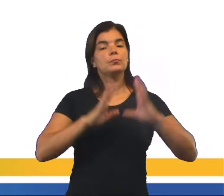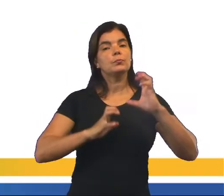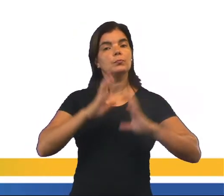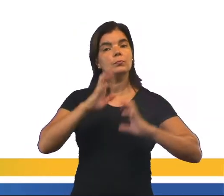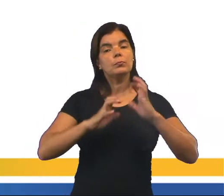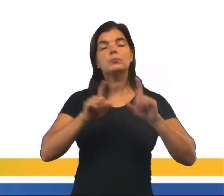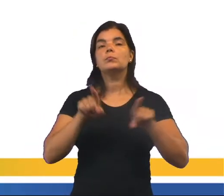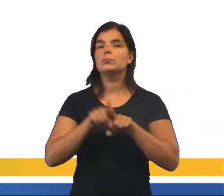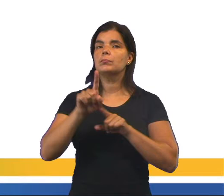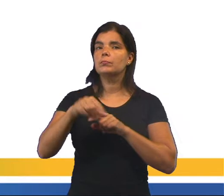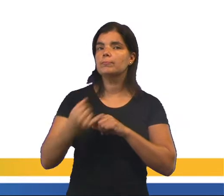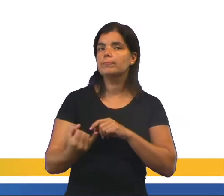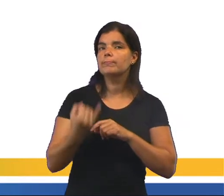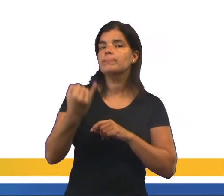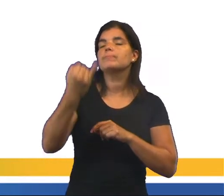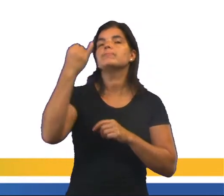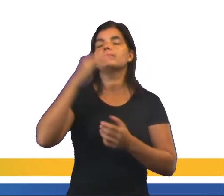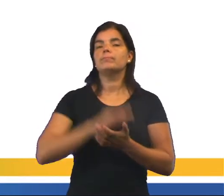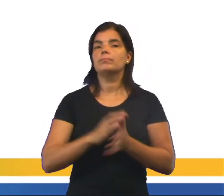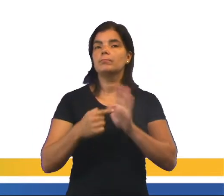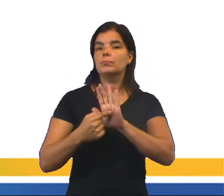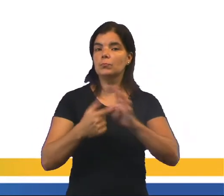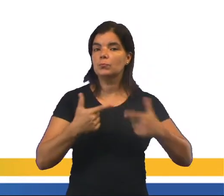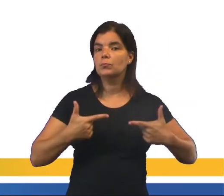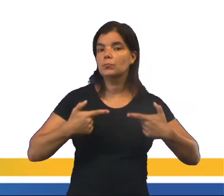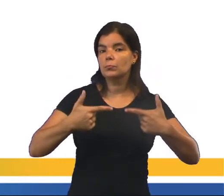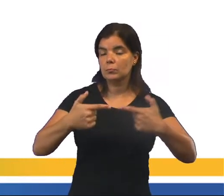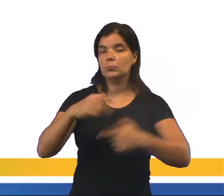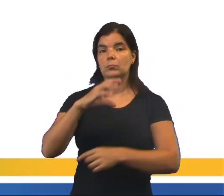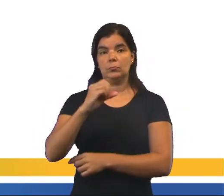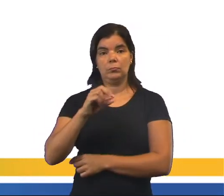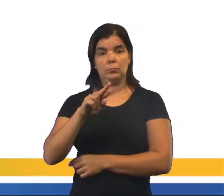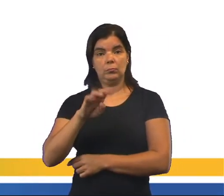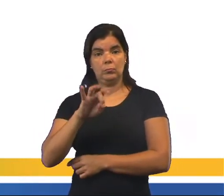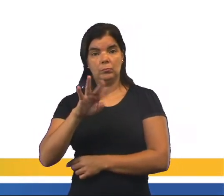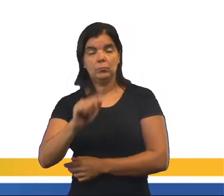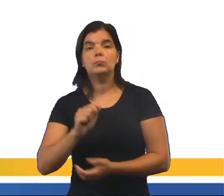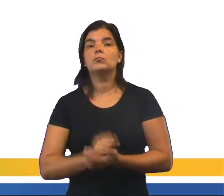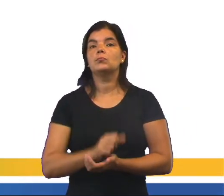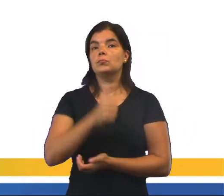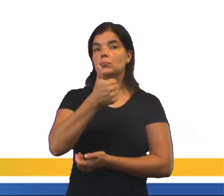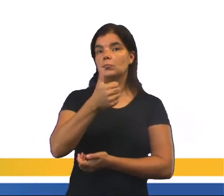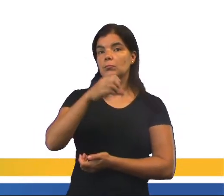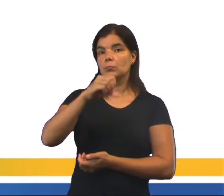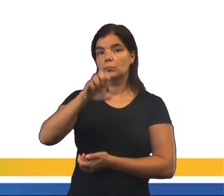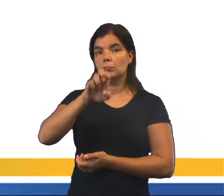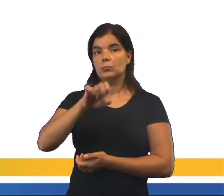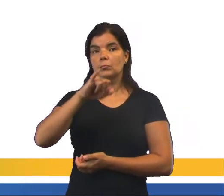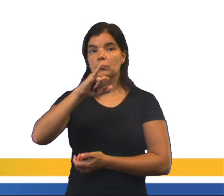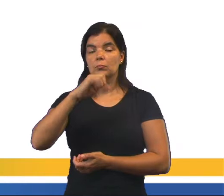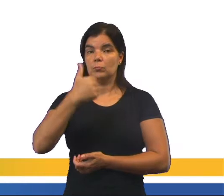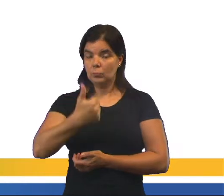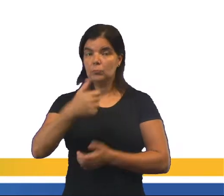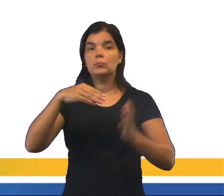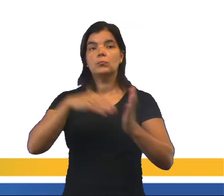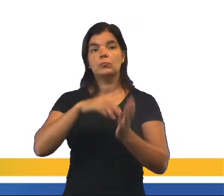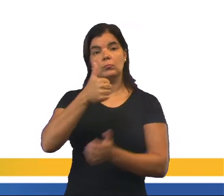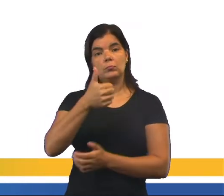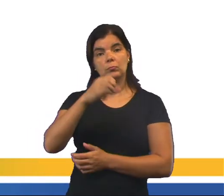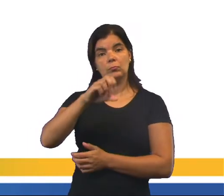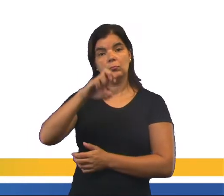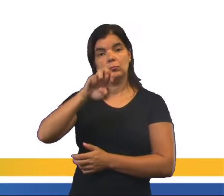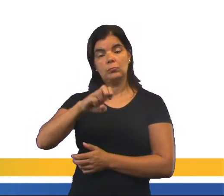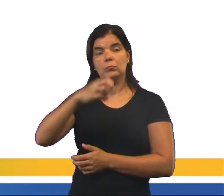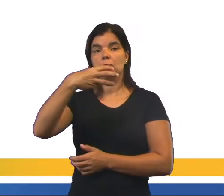indiretos. E é importante a gente salientar sobre a Guerra da Coreia, que aconteceu entre os anos de 1951 e